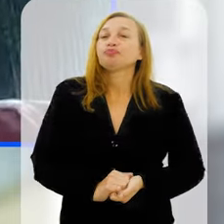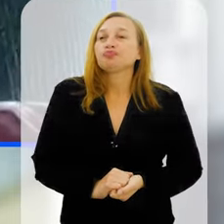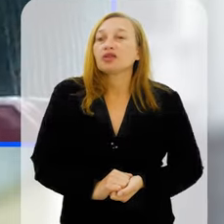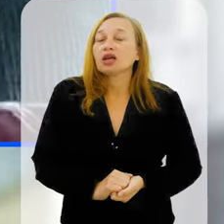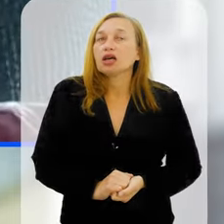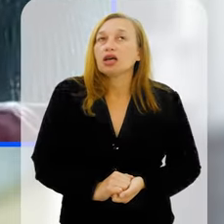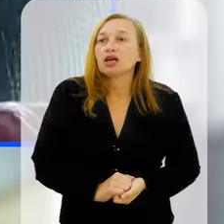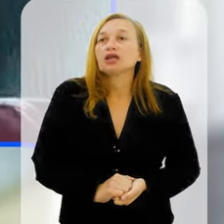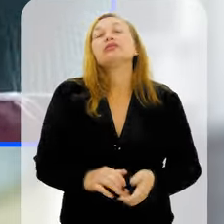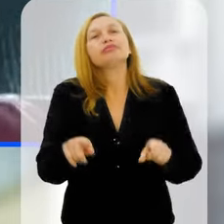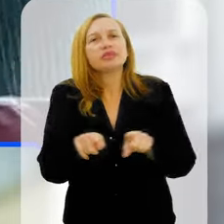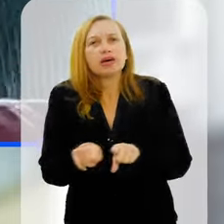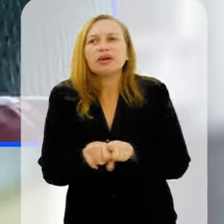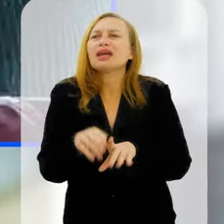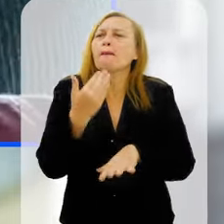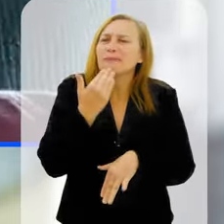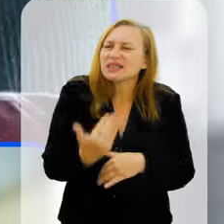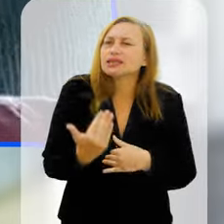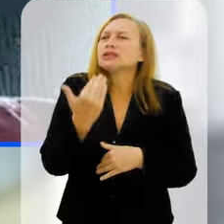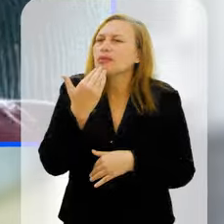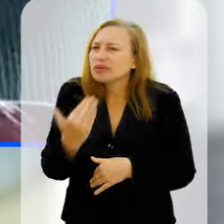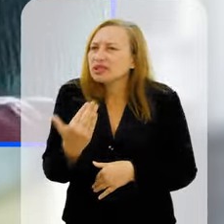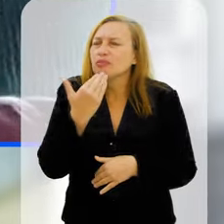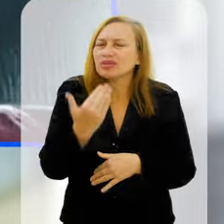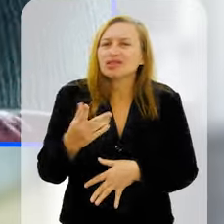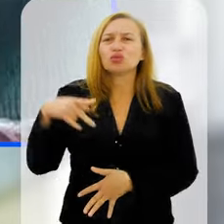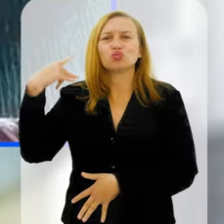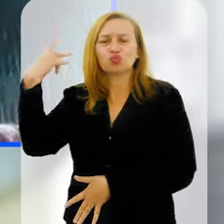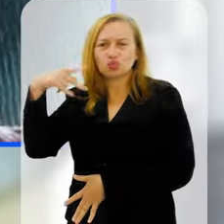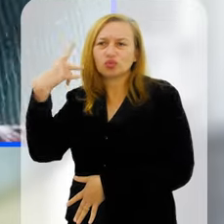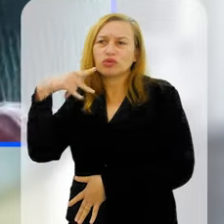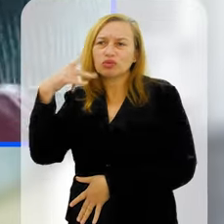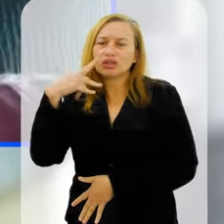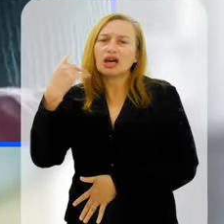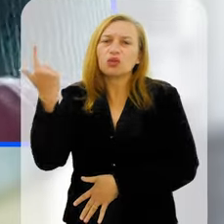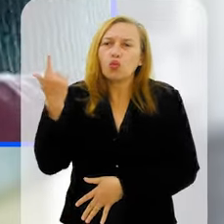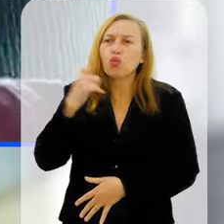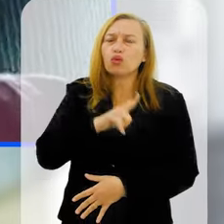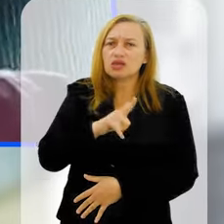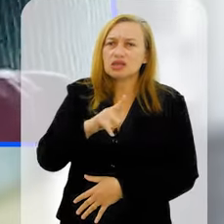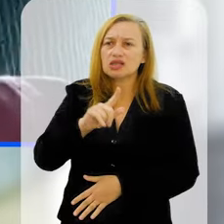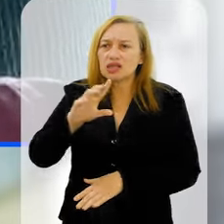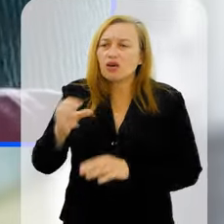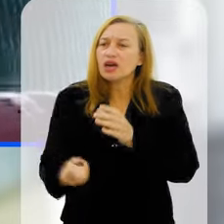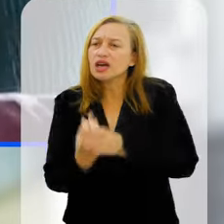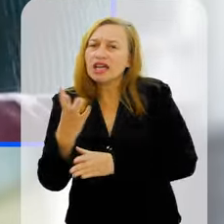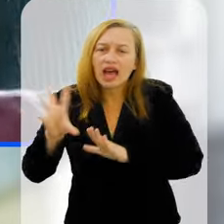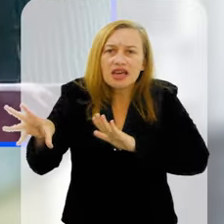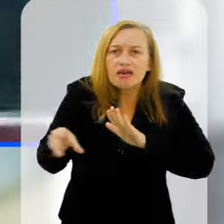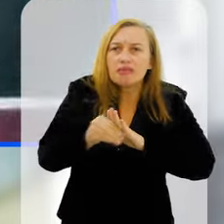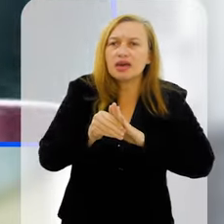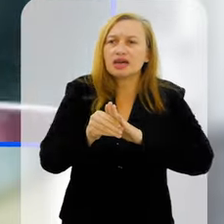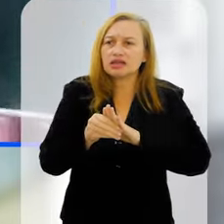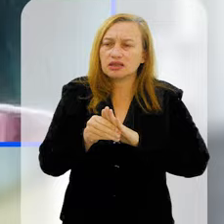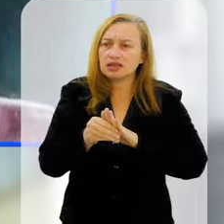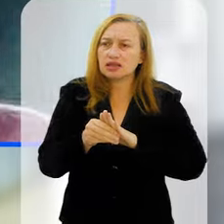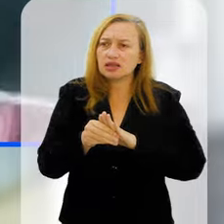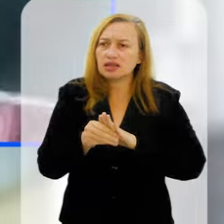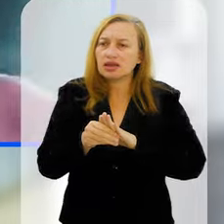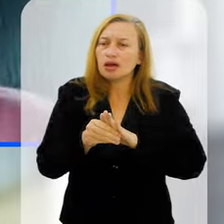seja em caráter permanente. A gente também está pedindo, né, que os parlamentares aí, consigam emendas